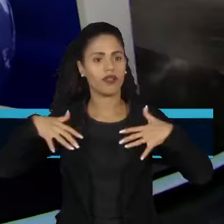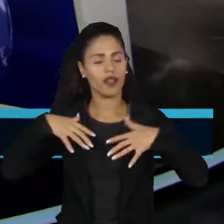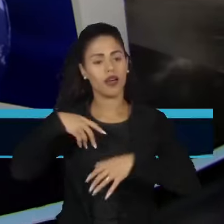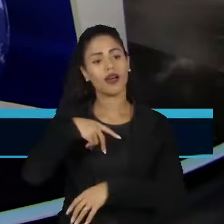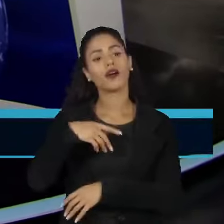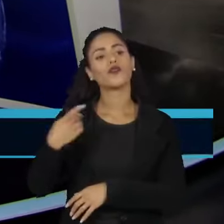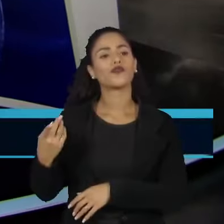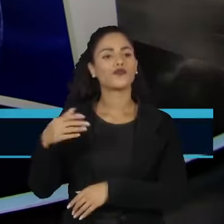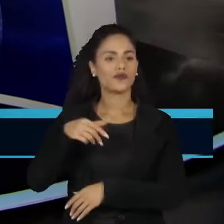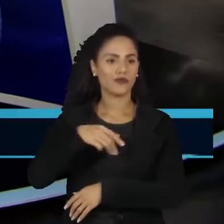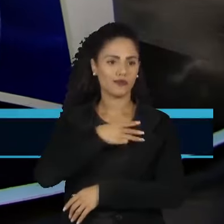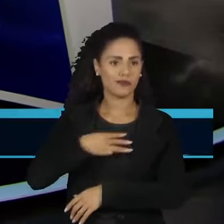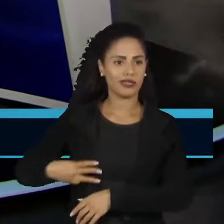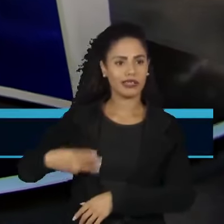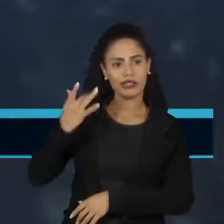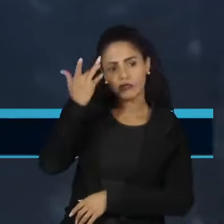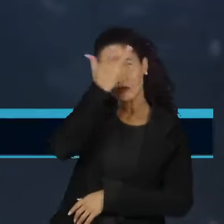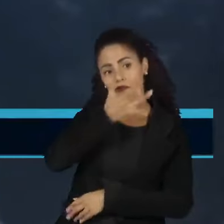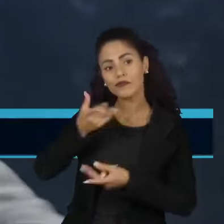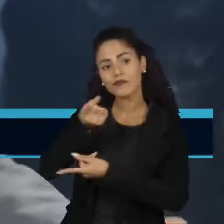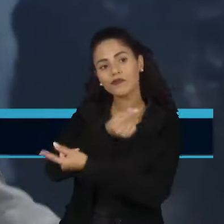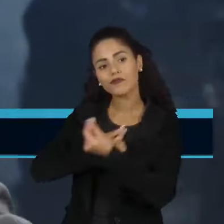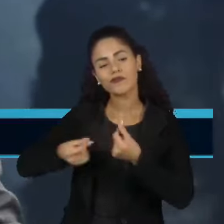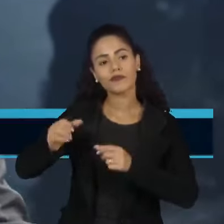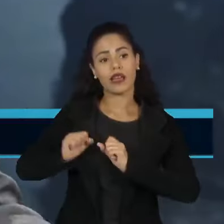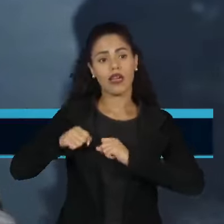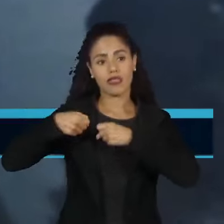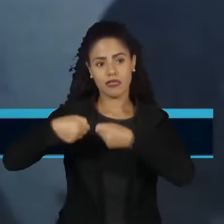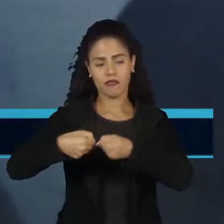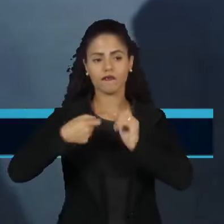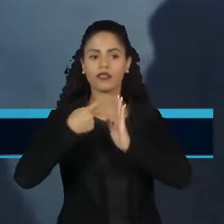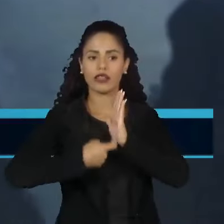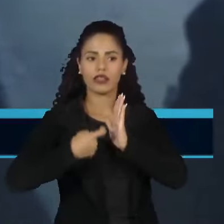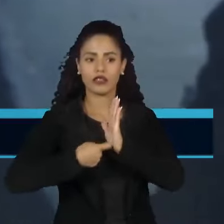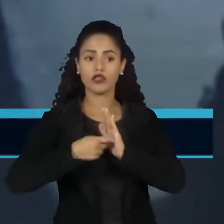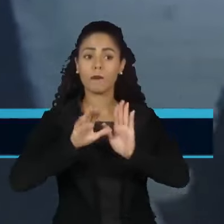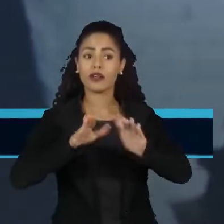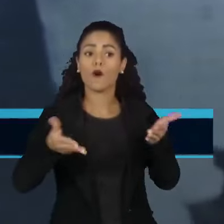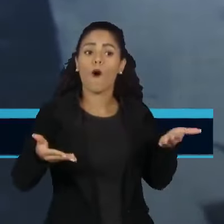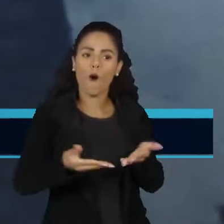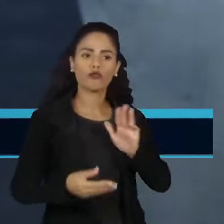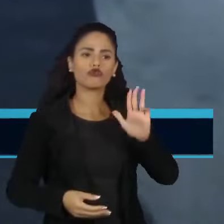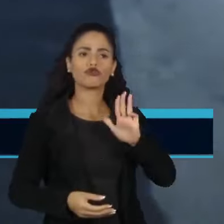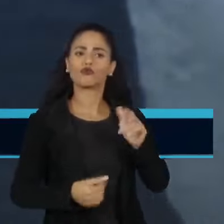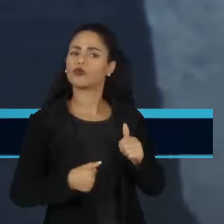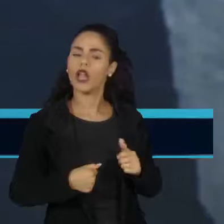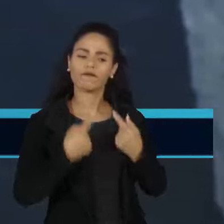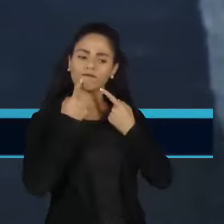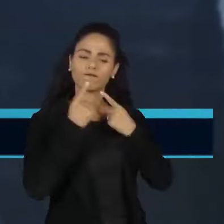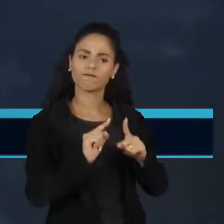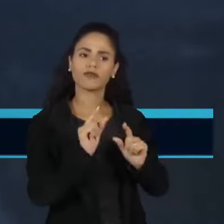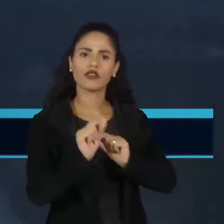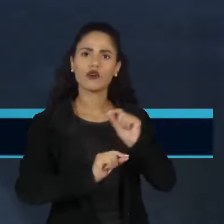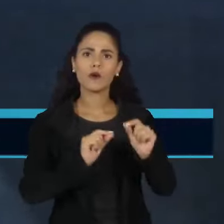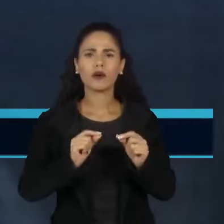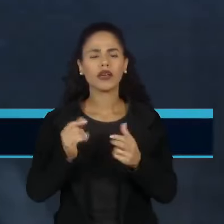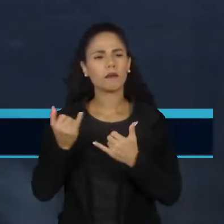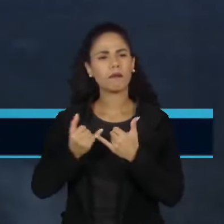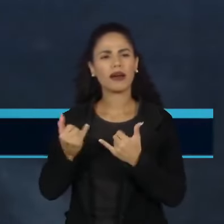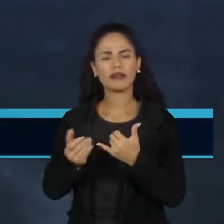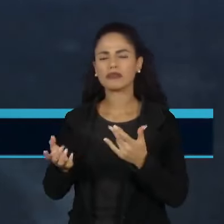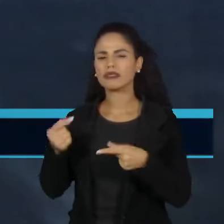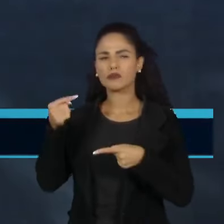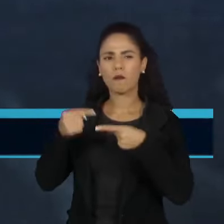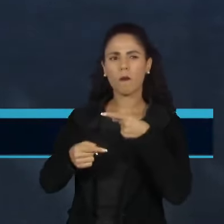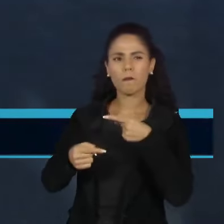Fazenda, Fernando Haddad, defendeu a taxação que hoje Lula criticou. Dá para dizer que foi uma espécie de desautorização do